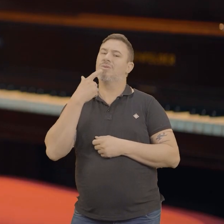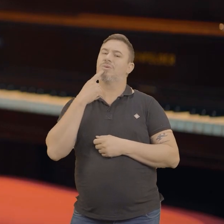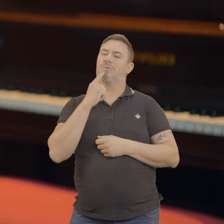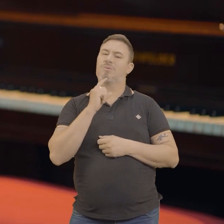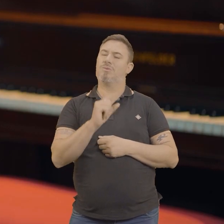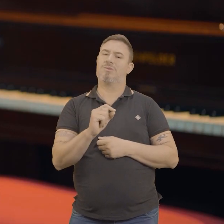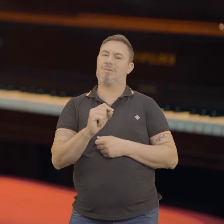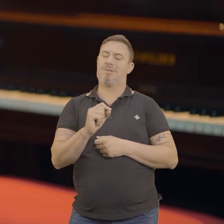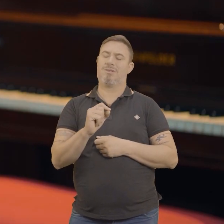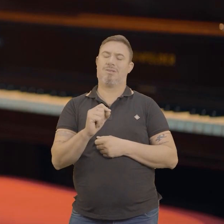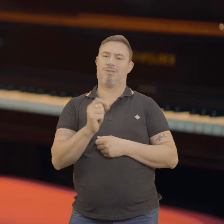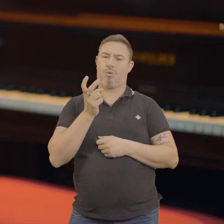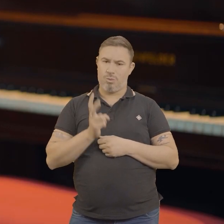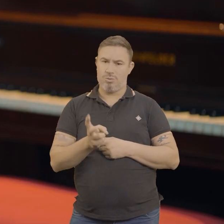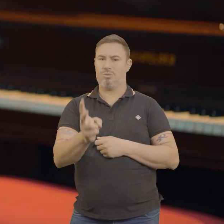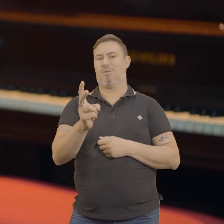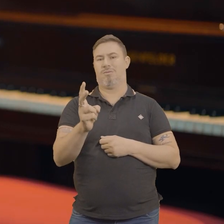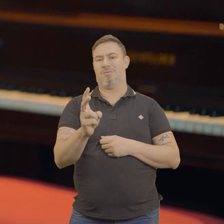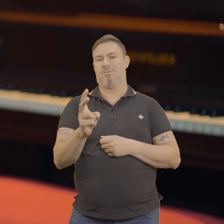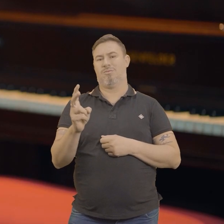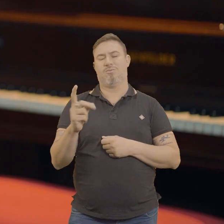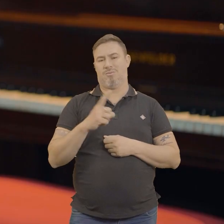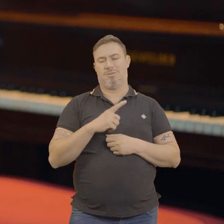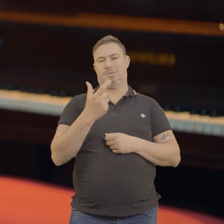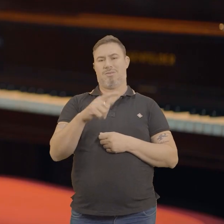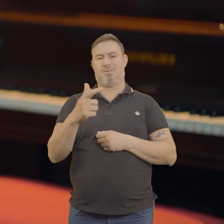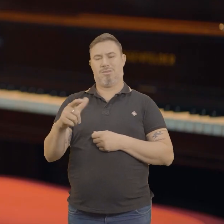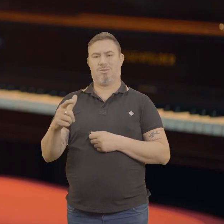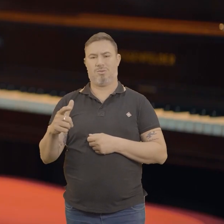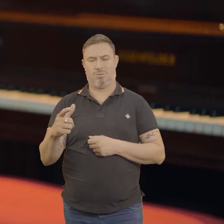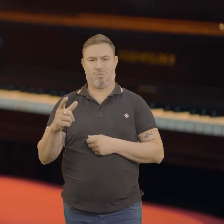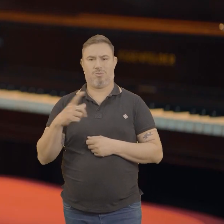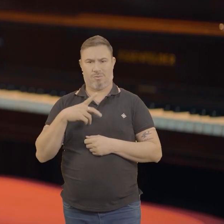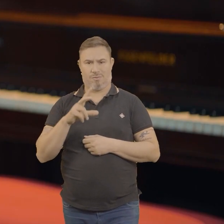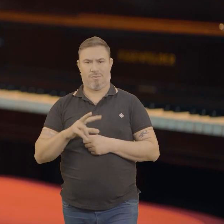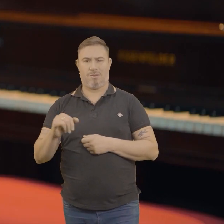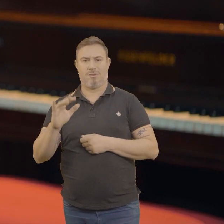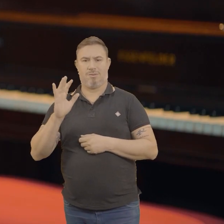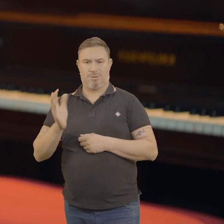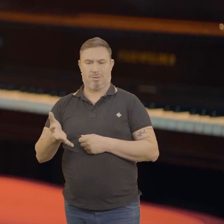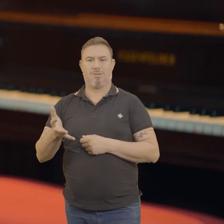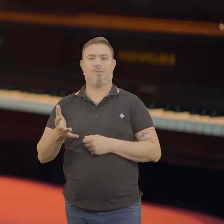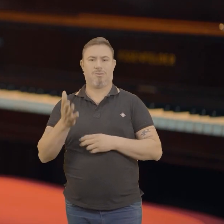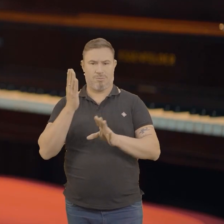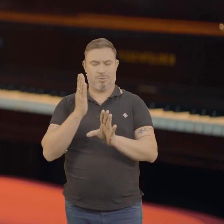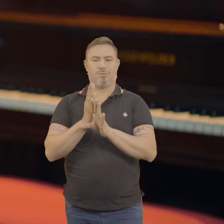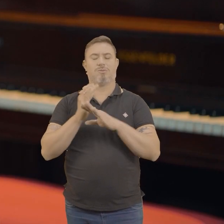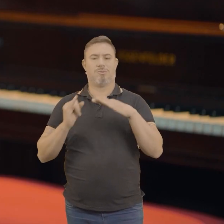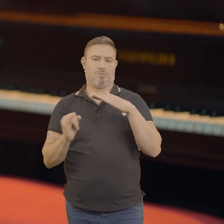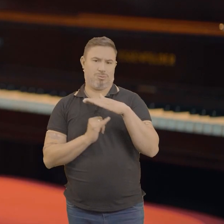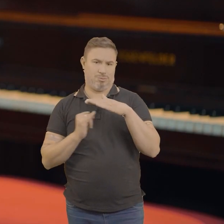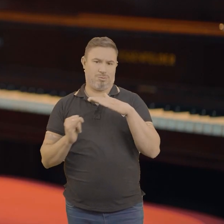uma sustentação, não tenha sido prestigiado pelas